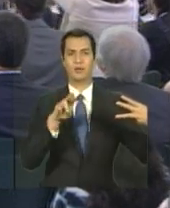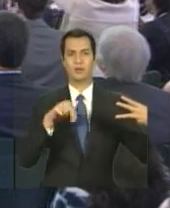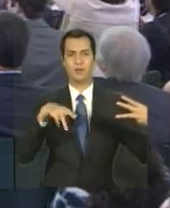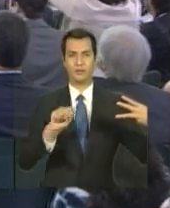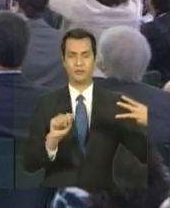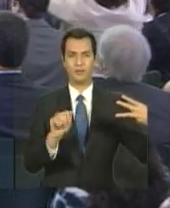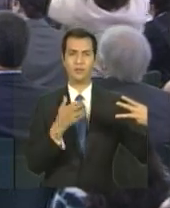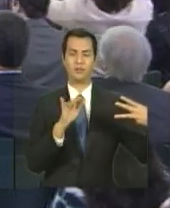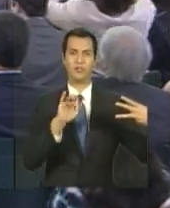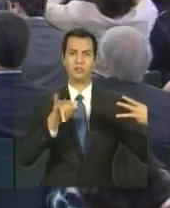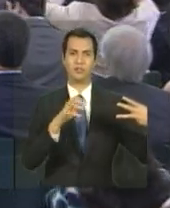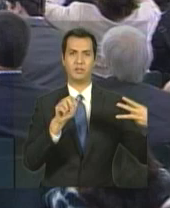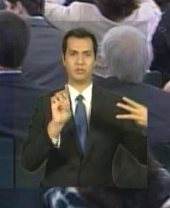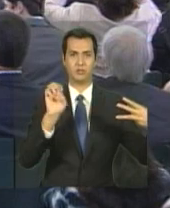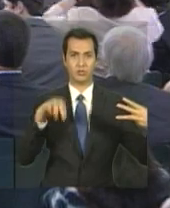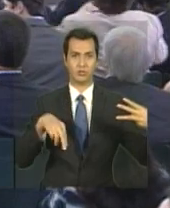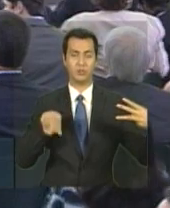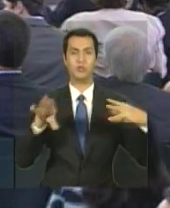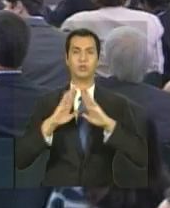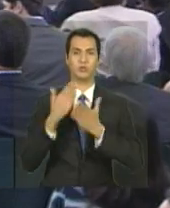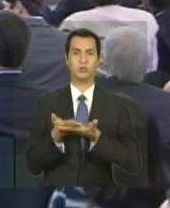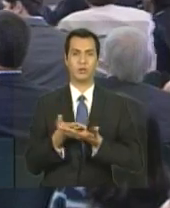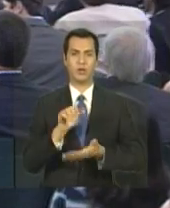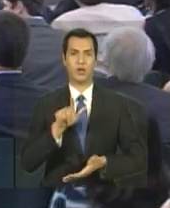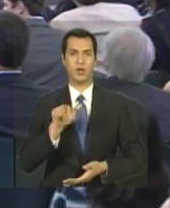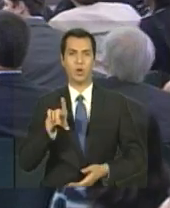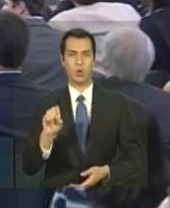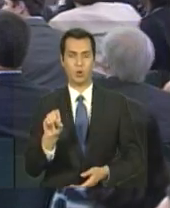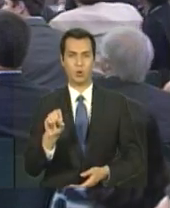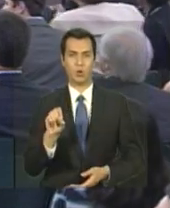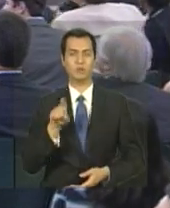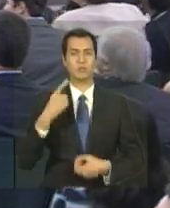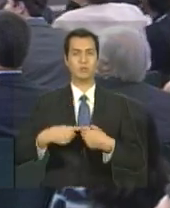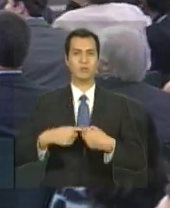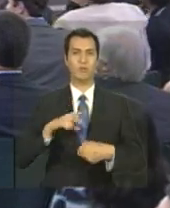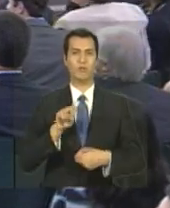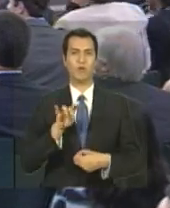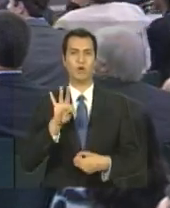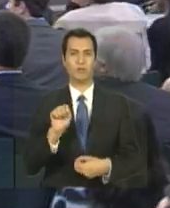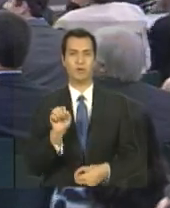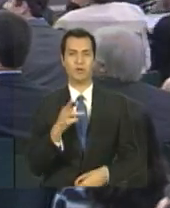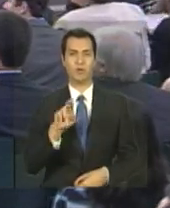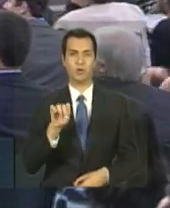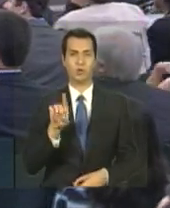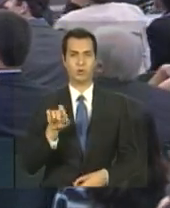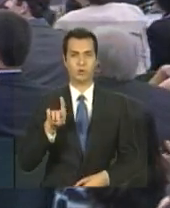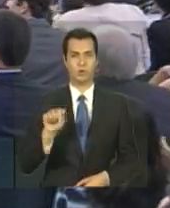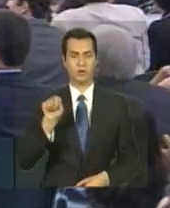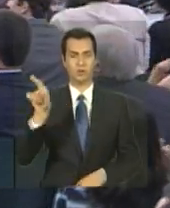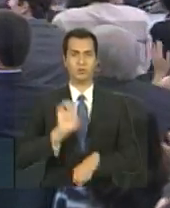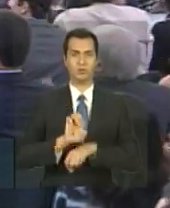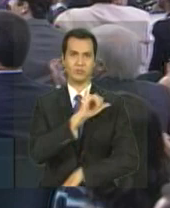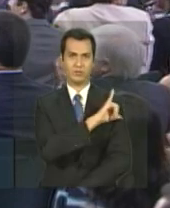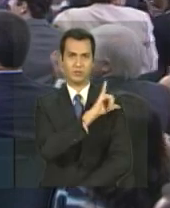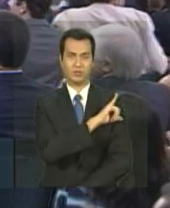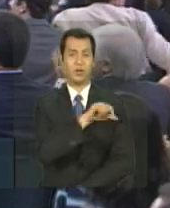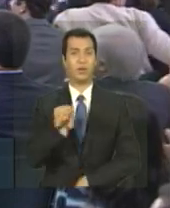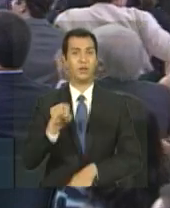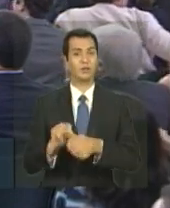Jardim Faria de Araújo, do Colégio Anglo-Americano de Volta Redonda, Rio de Janeiro, autora do